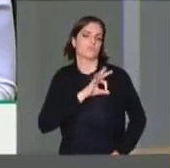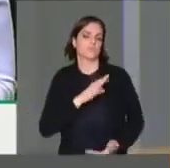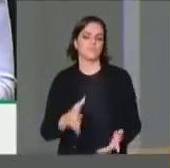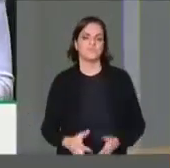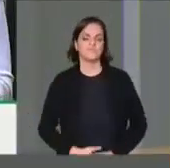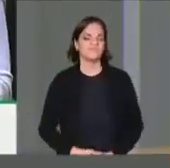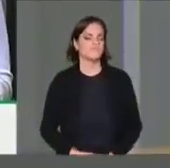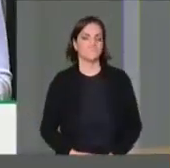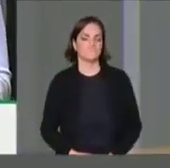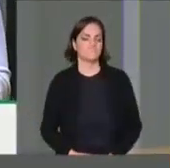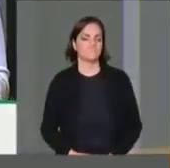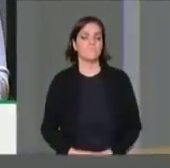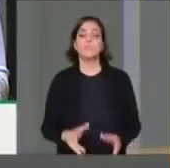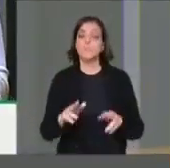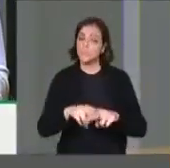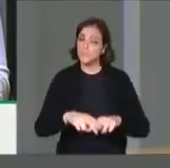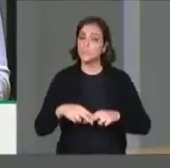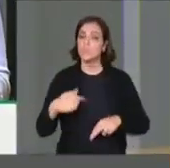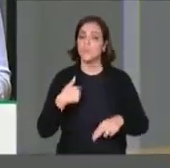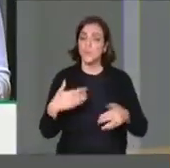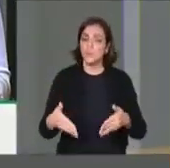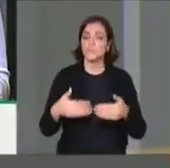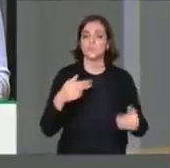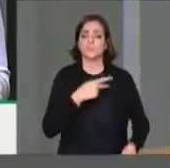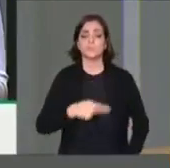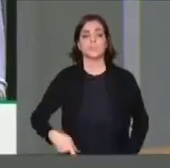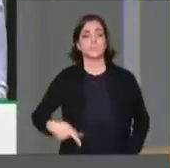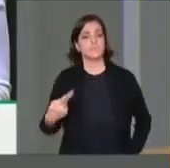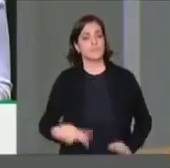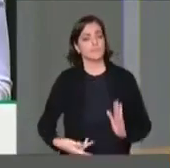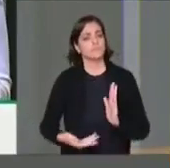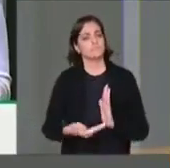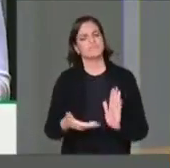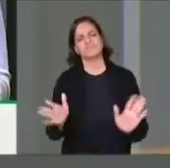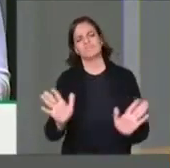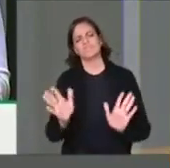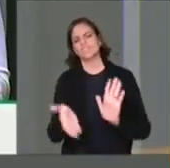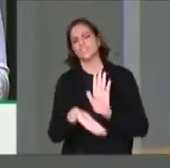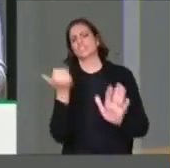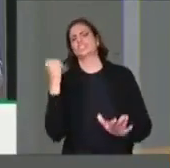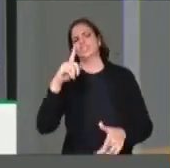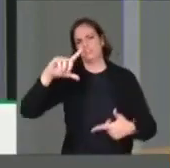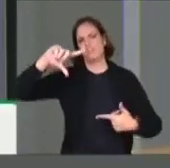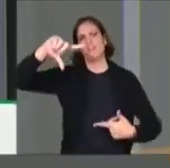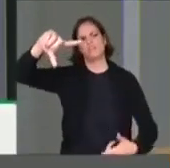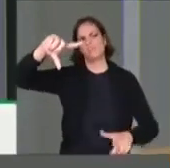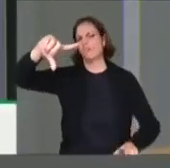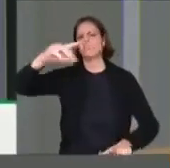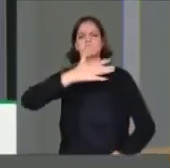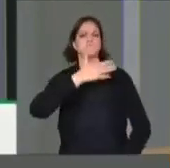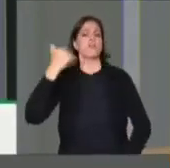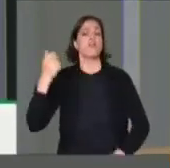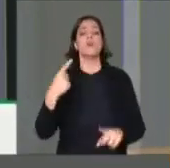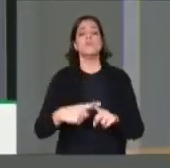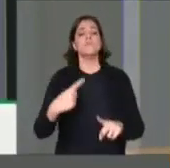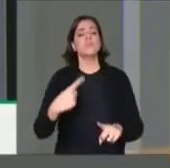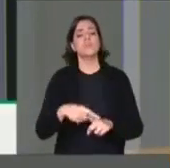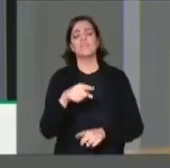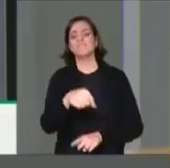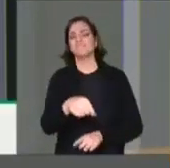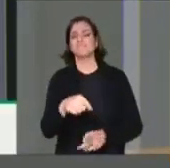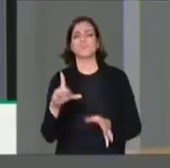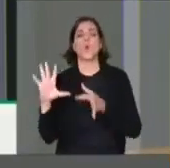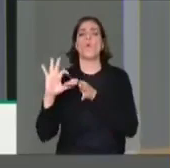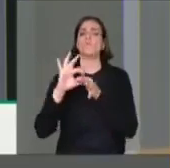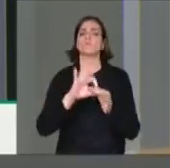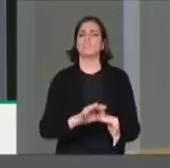presidente, solicitei ao presidente desta casa, através de ofício, a retirada do referido cartaz, uma vez que o seu contexto contribuiu